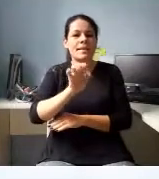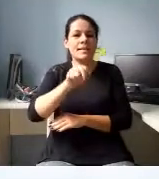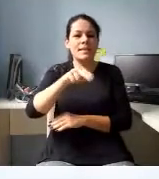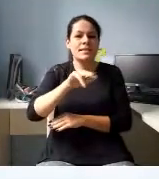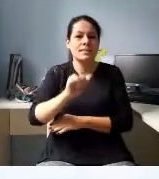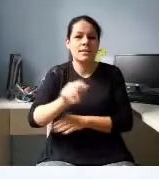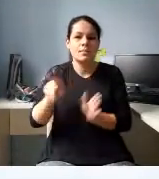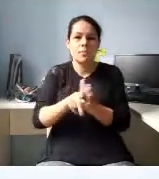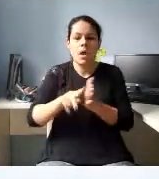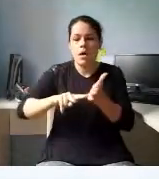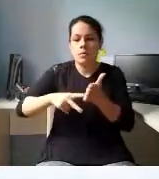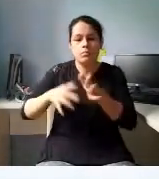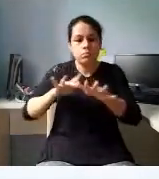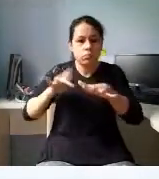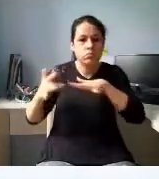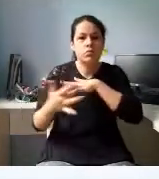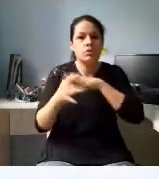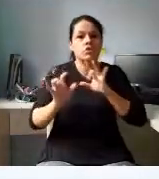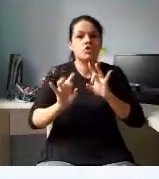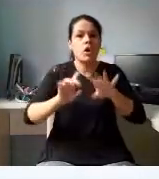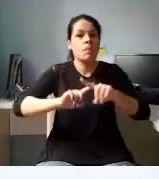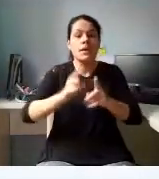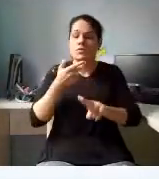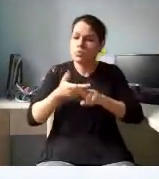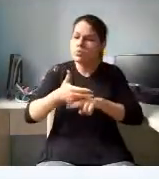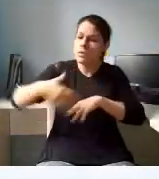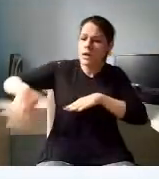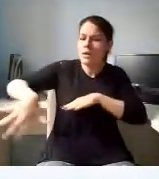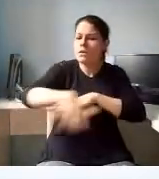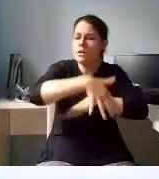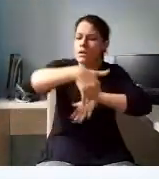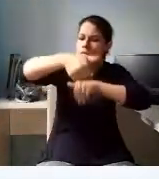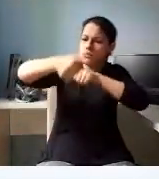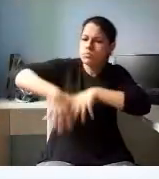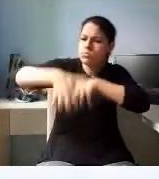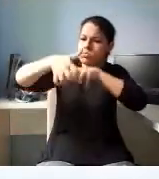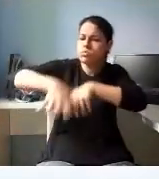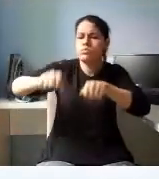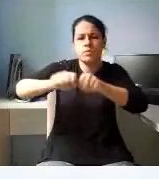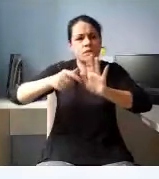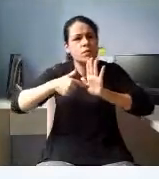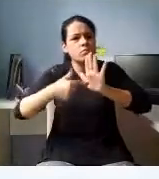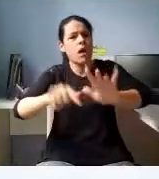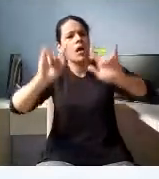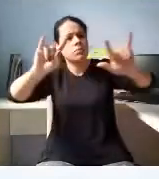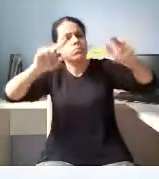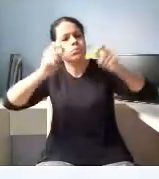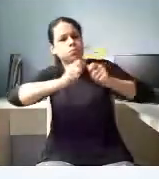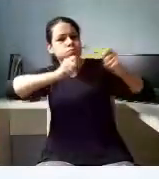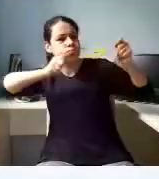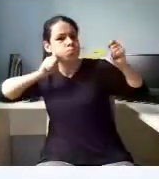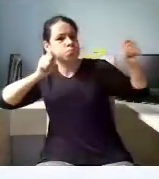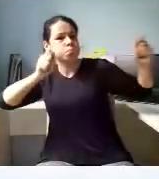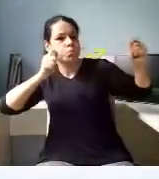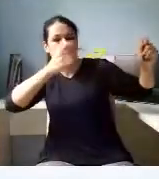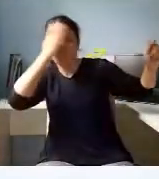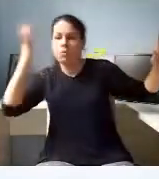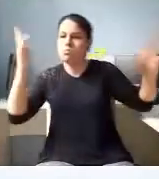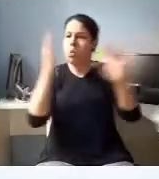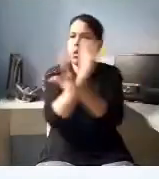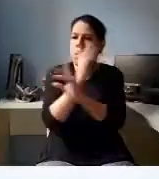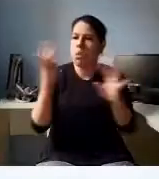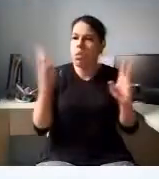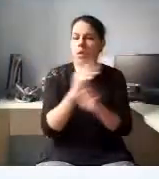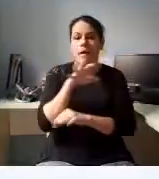redes sociais, ela é uma militância de mais ação de rua, de grandes manifestações, de grandes, eu diria, aglomerações nesse sentido.